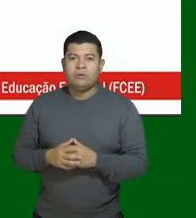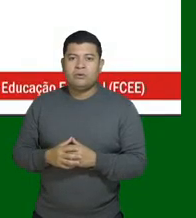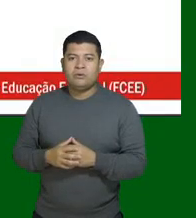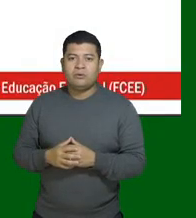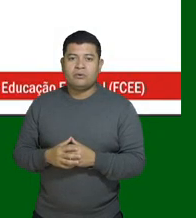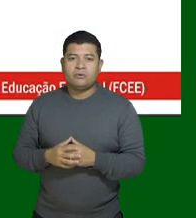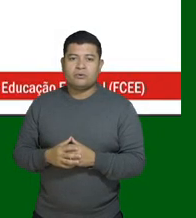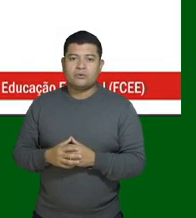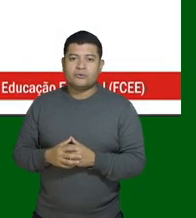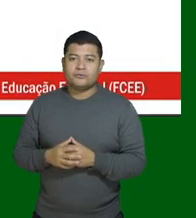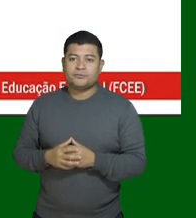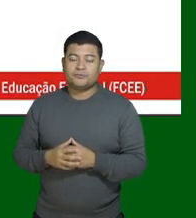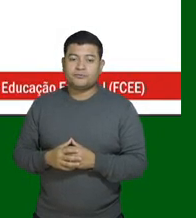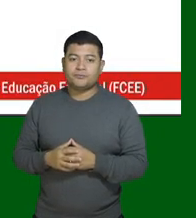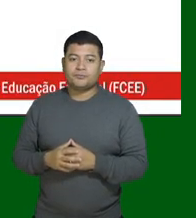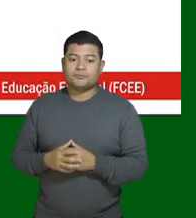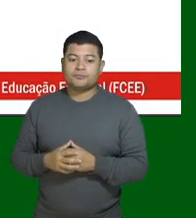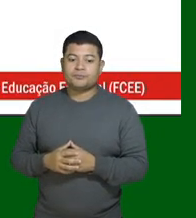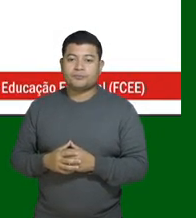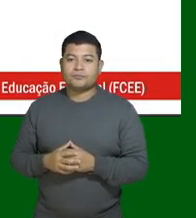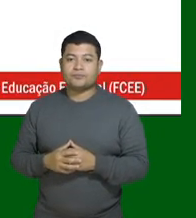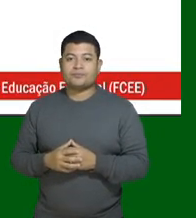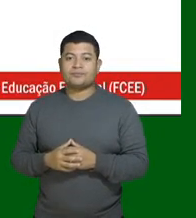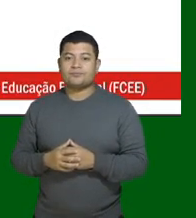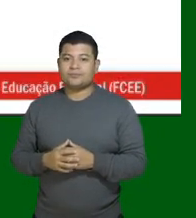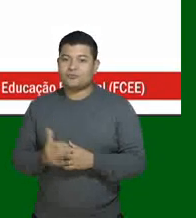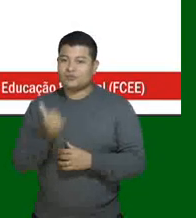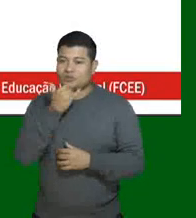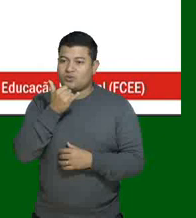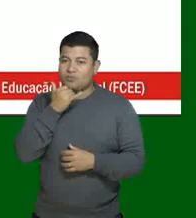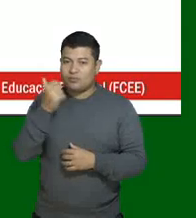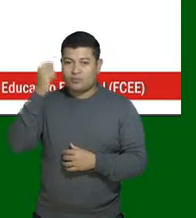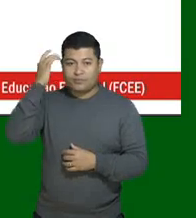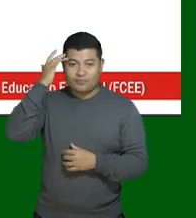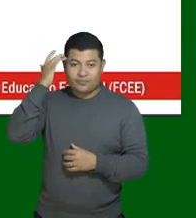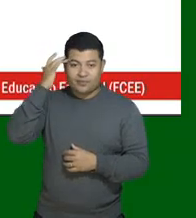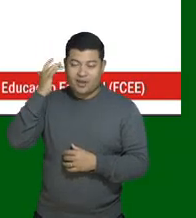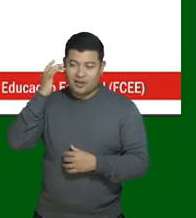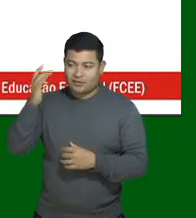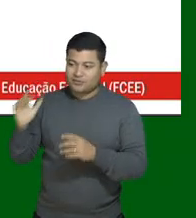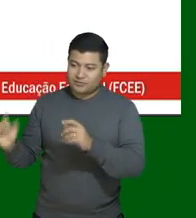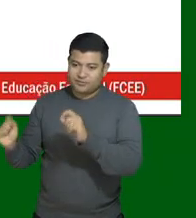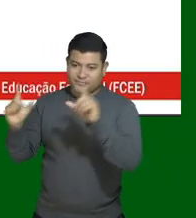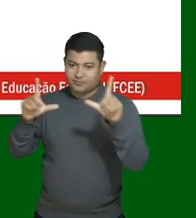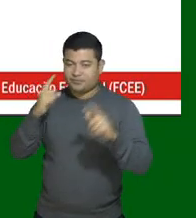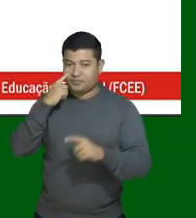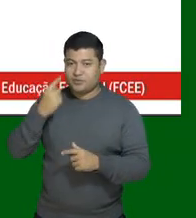Que eu achei que eu tinha trazido aqui, mas não trouxe. A gente trouxe uma nova política